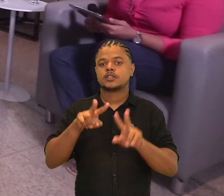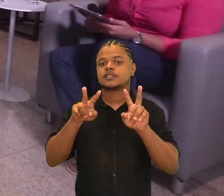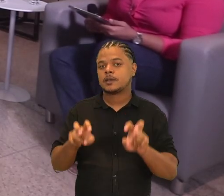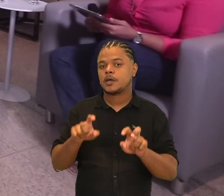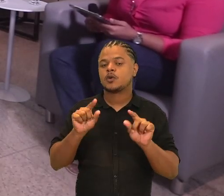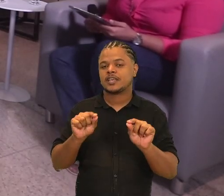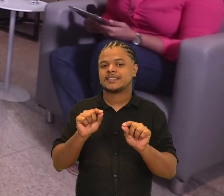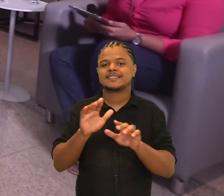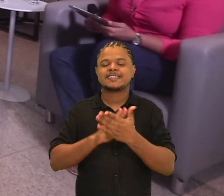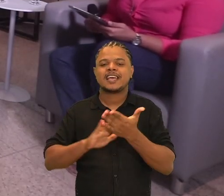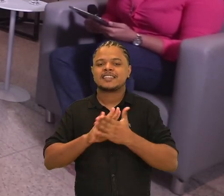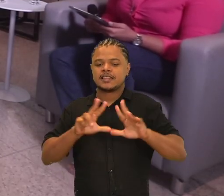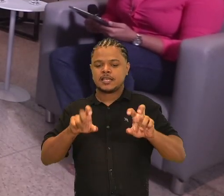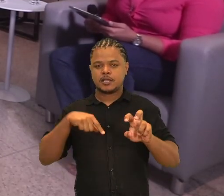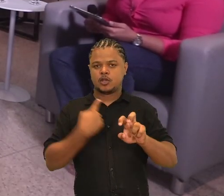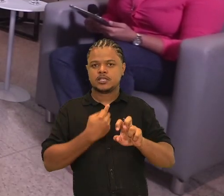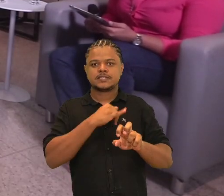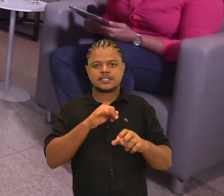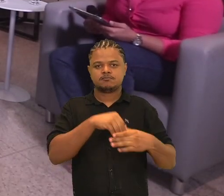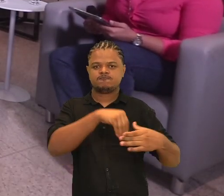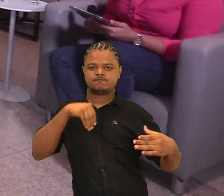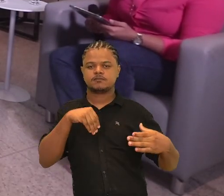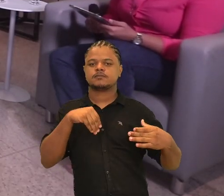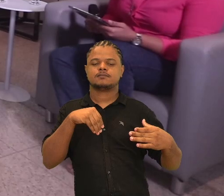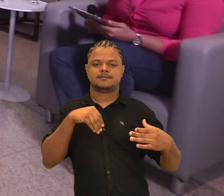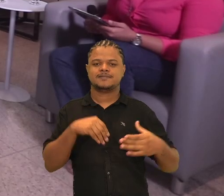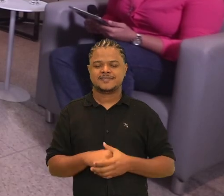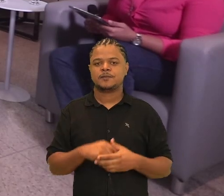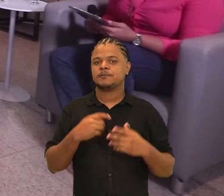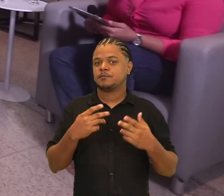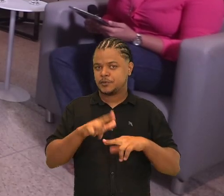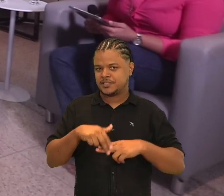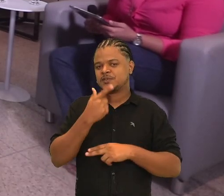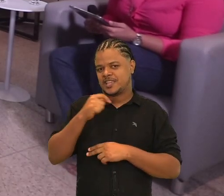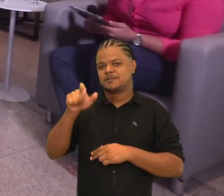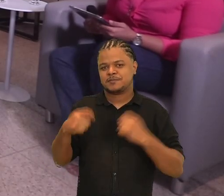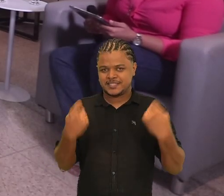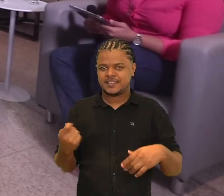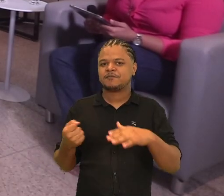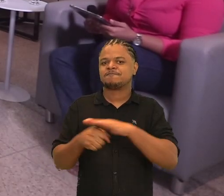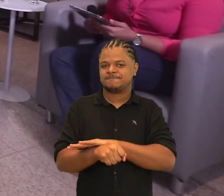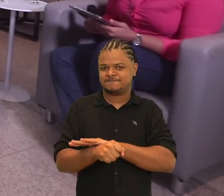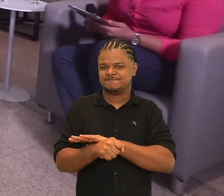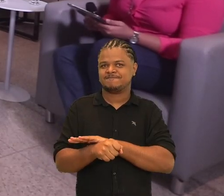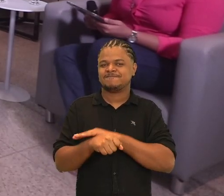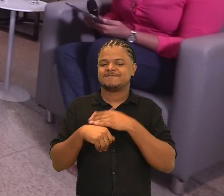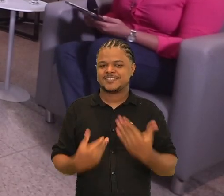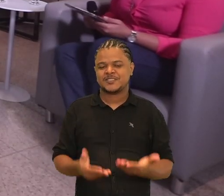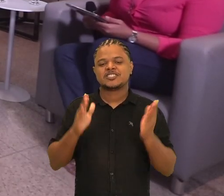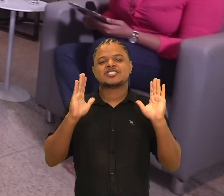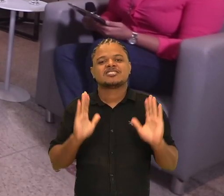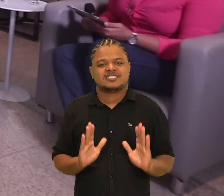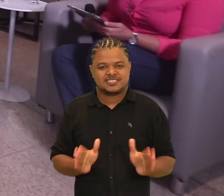nada sobre nós sem nós, né? Então o Miguel precisava estar aqui também por um vídeo, né? Então, já sobre